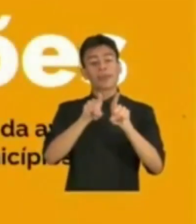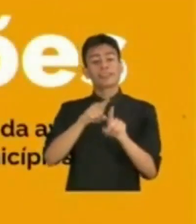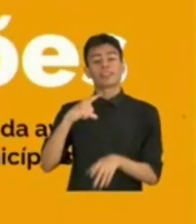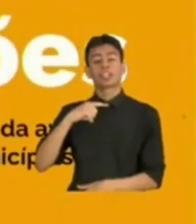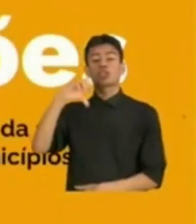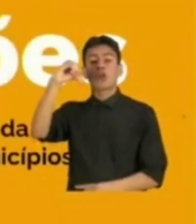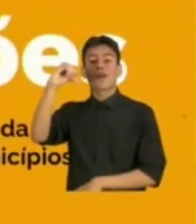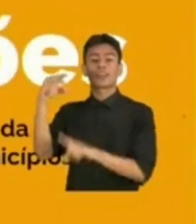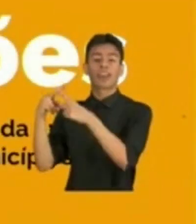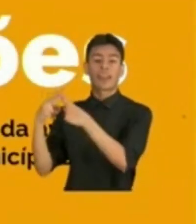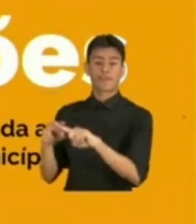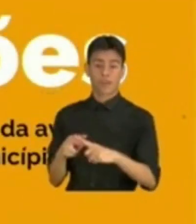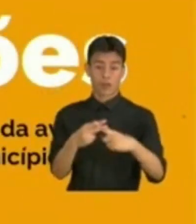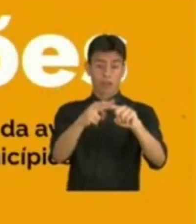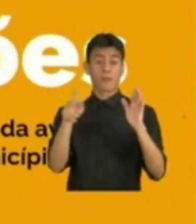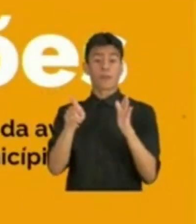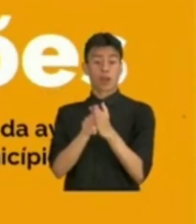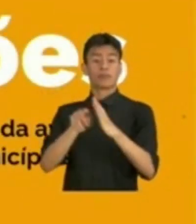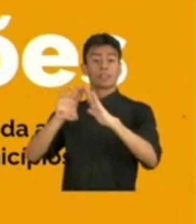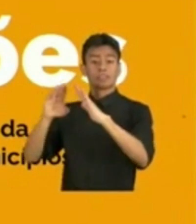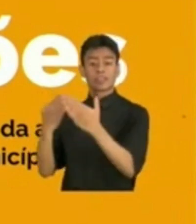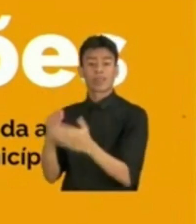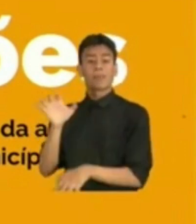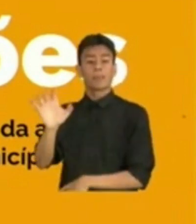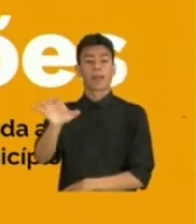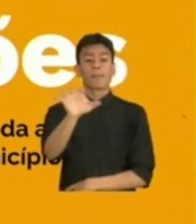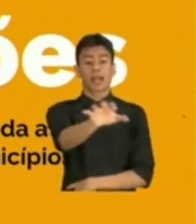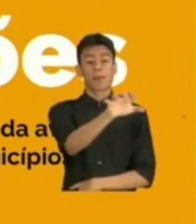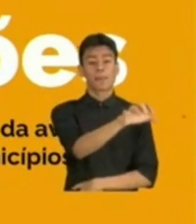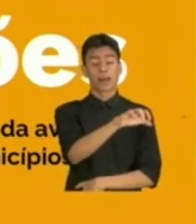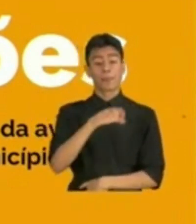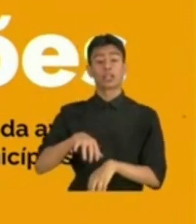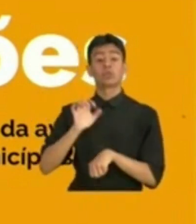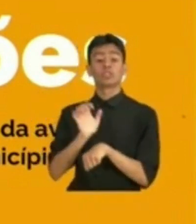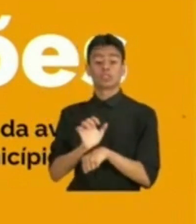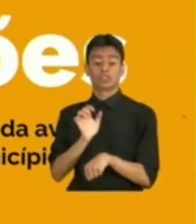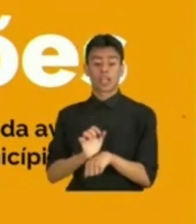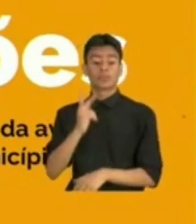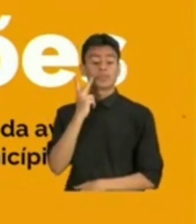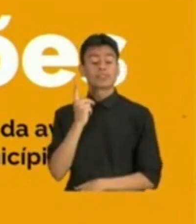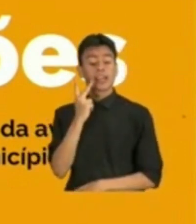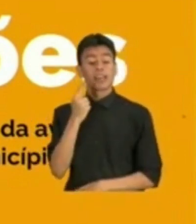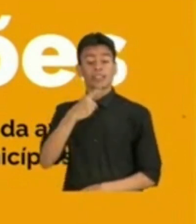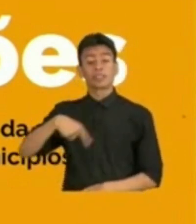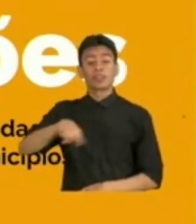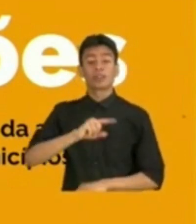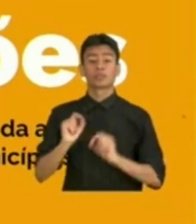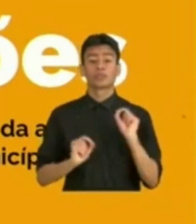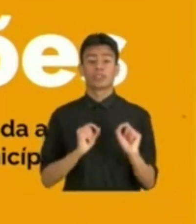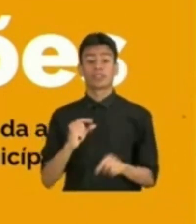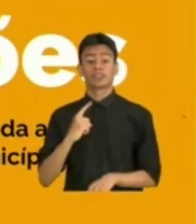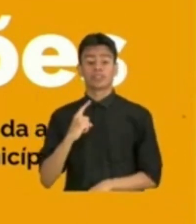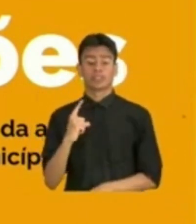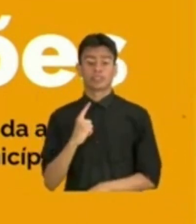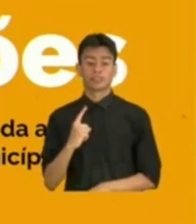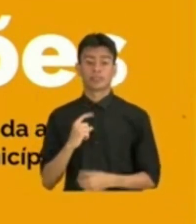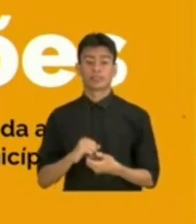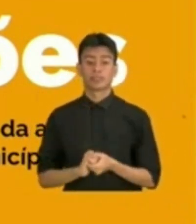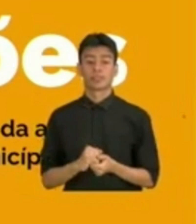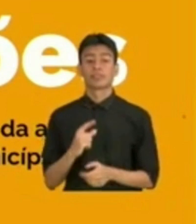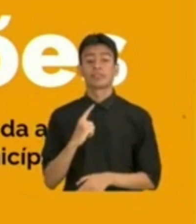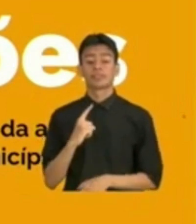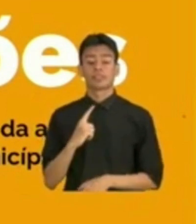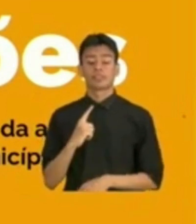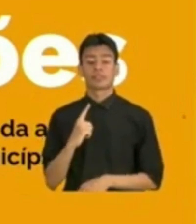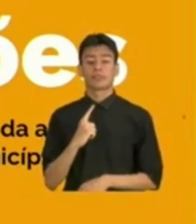obras. E atualizando significa que está à disposição, como aqui a senadora disse,